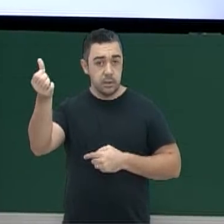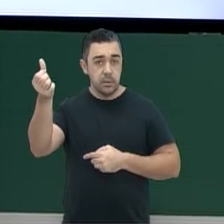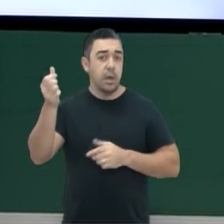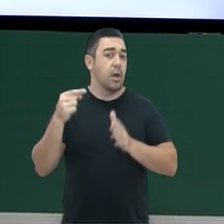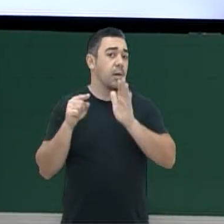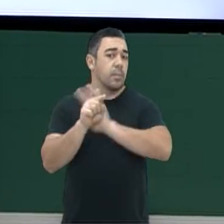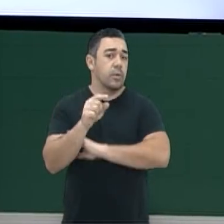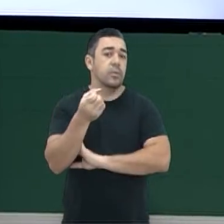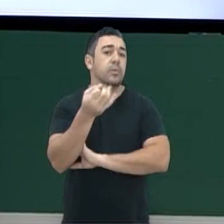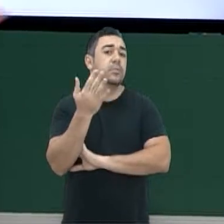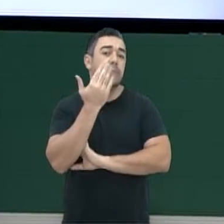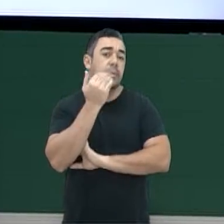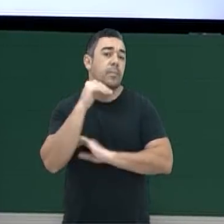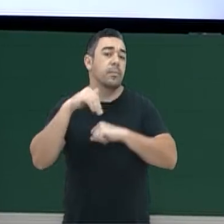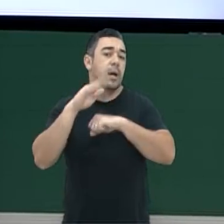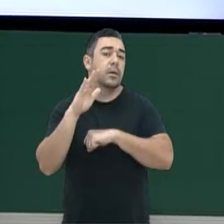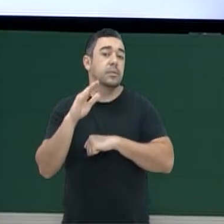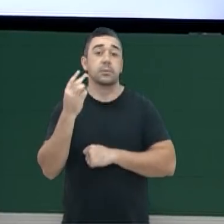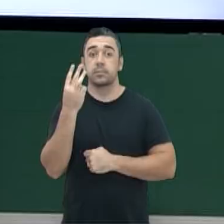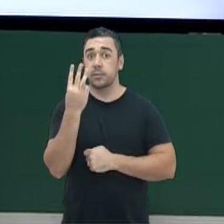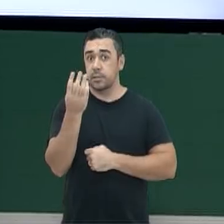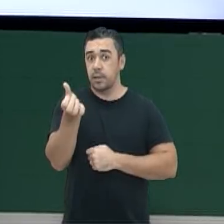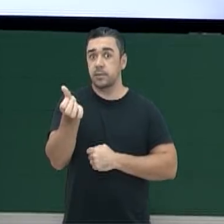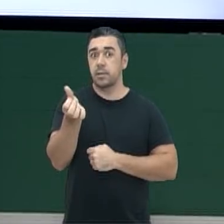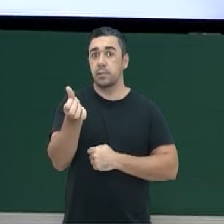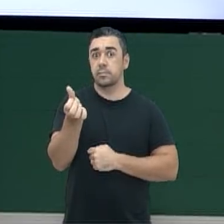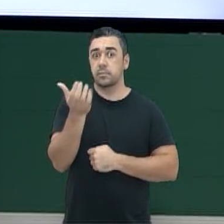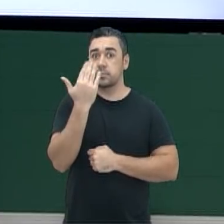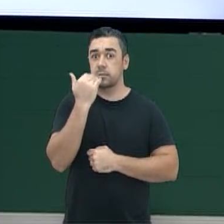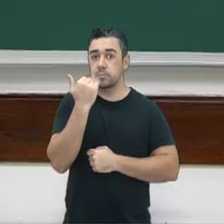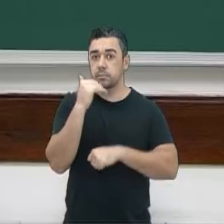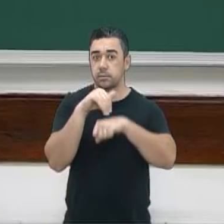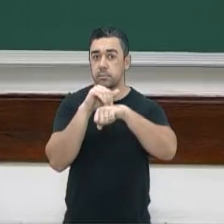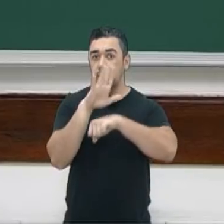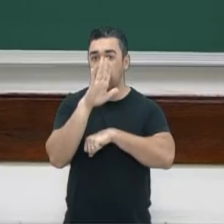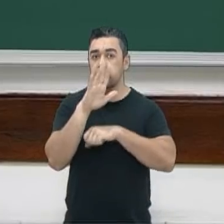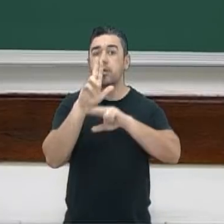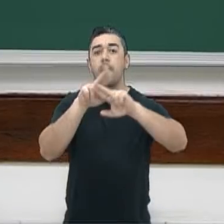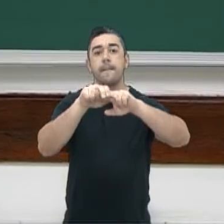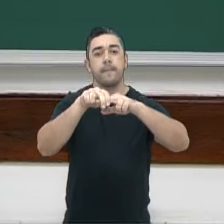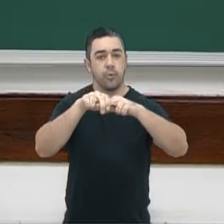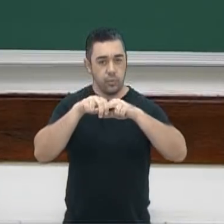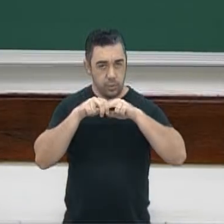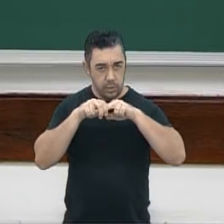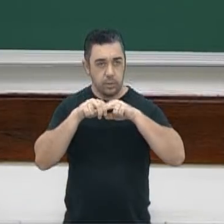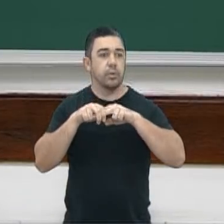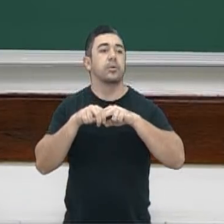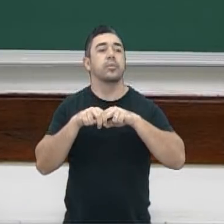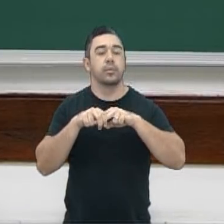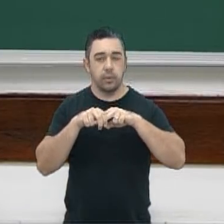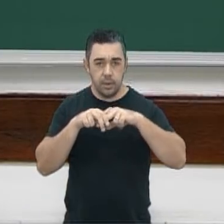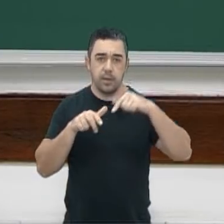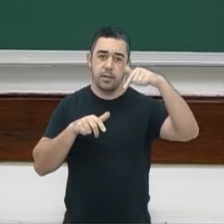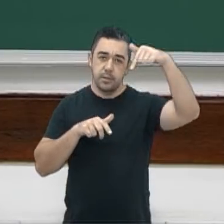comeu 36 pedaços de 60, não é? Então, por isso que